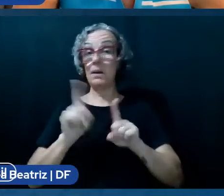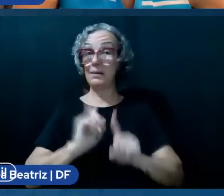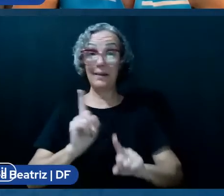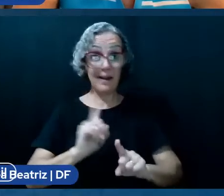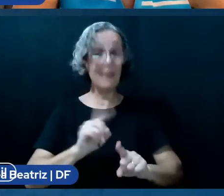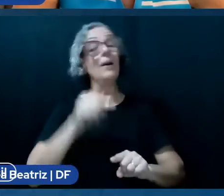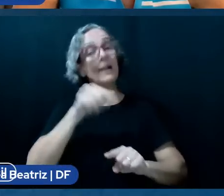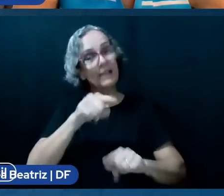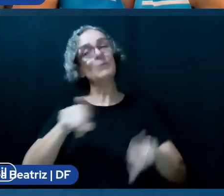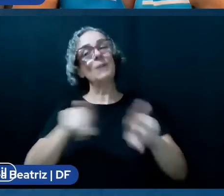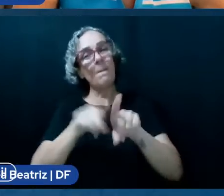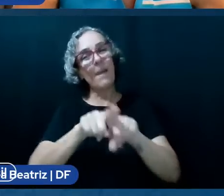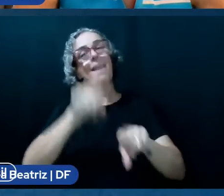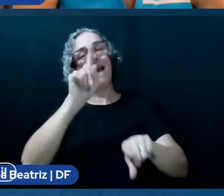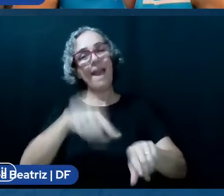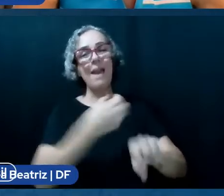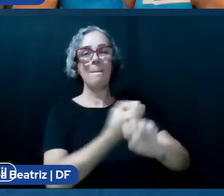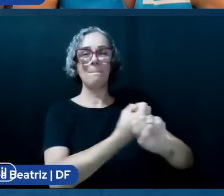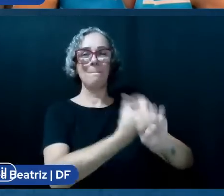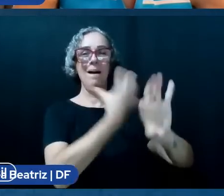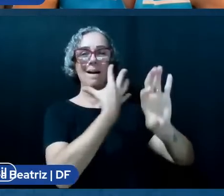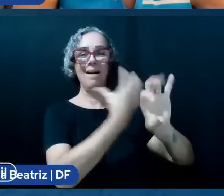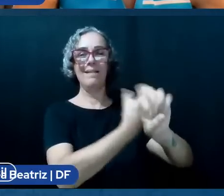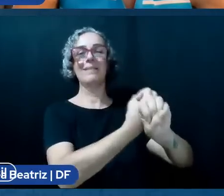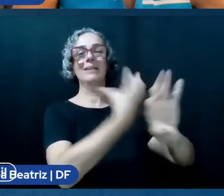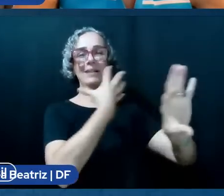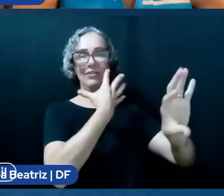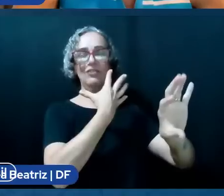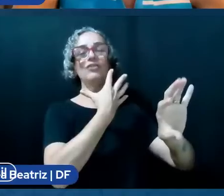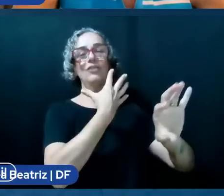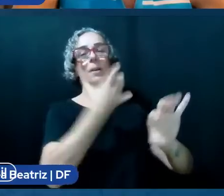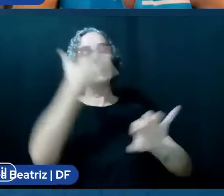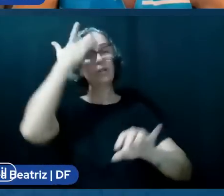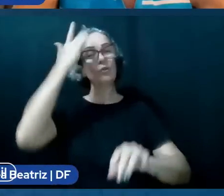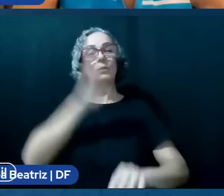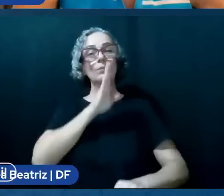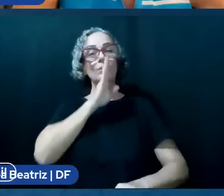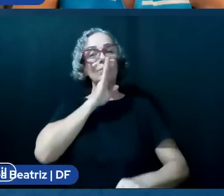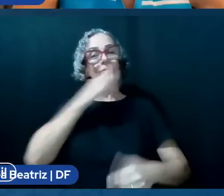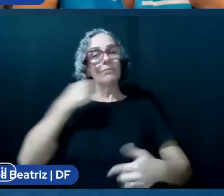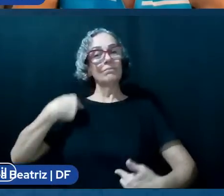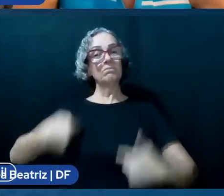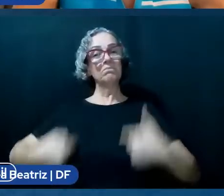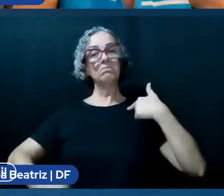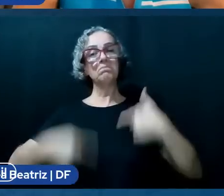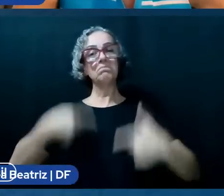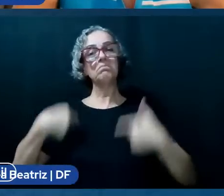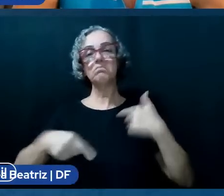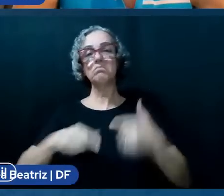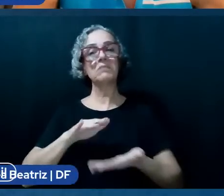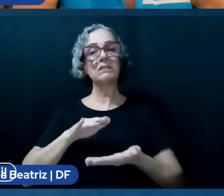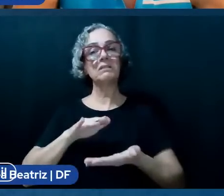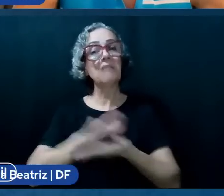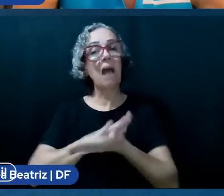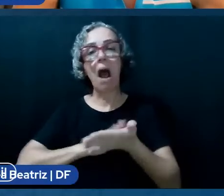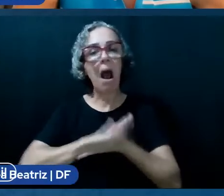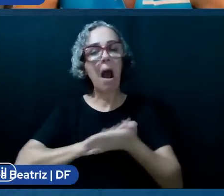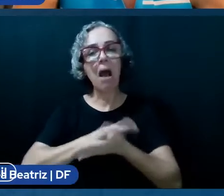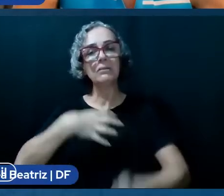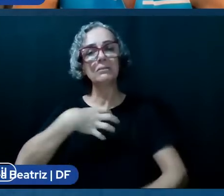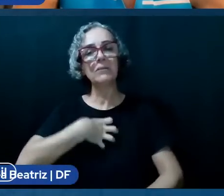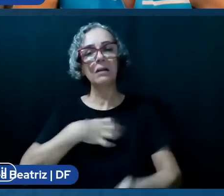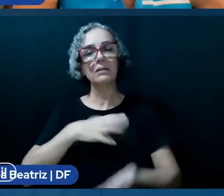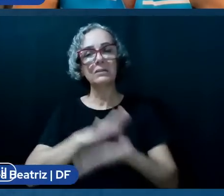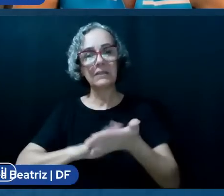pessoa perdesse momentaneamente a sensibilidade. Então, os espíritos dizem para Kardec que uma das causas dos convulsionários